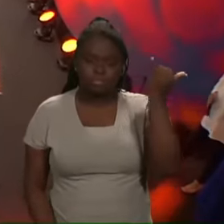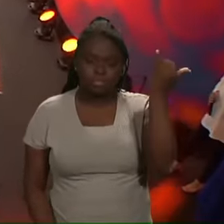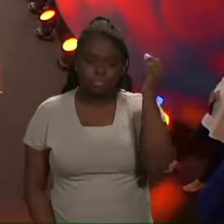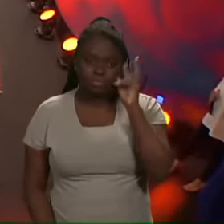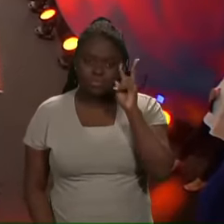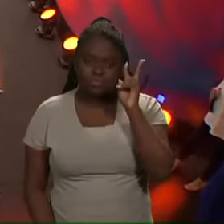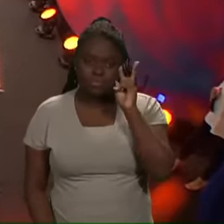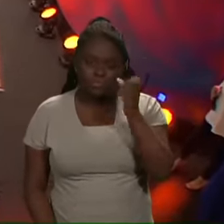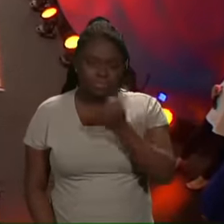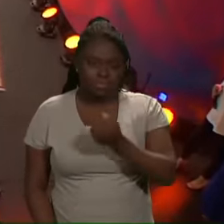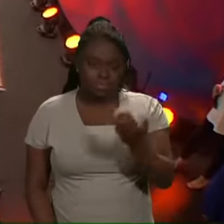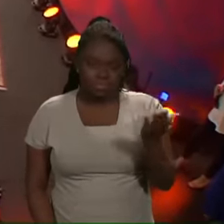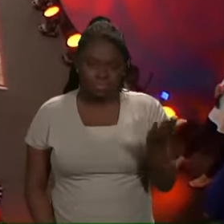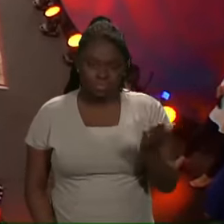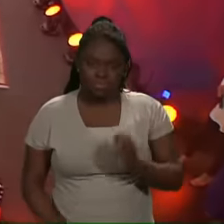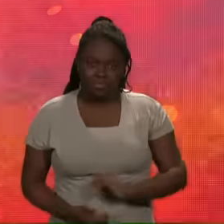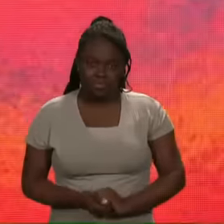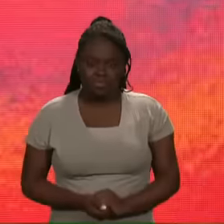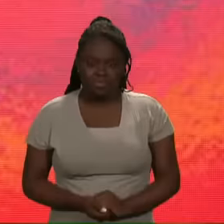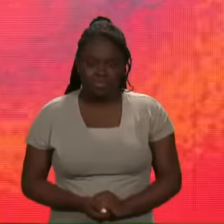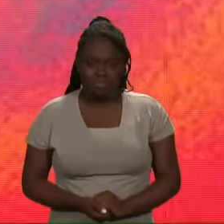vocês.